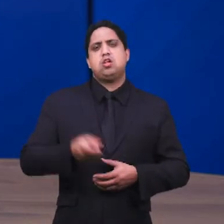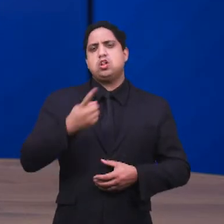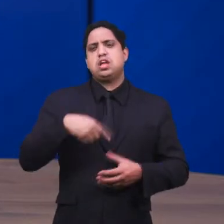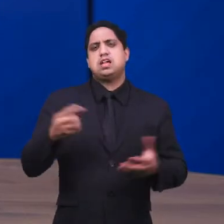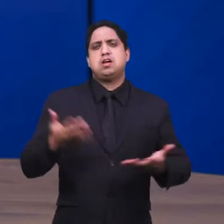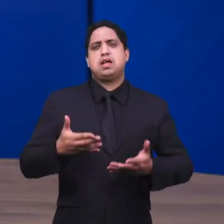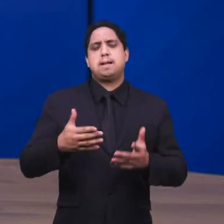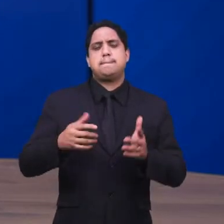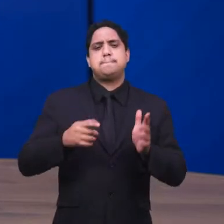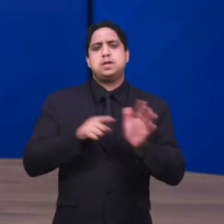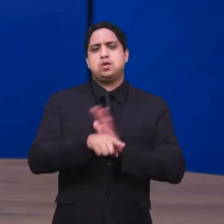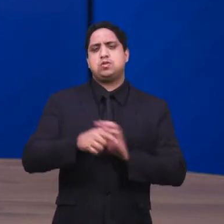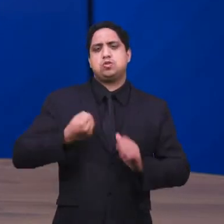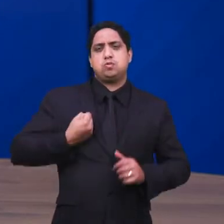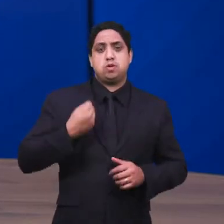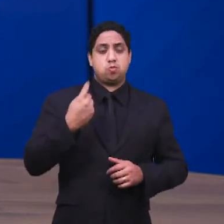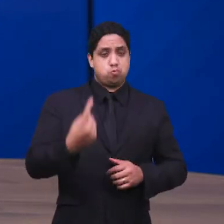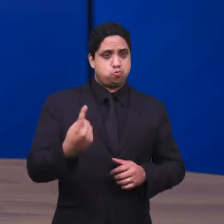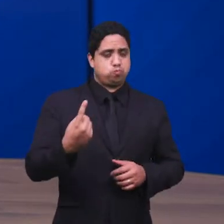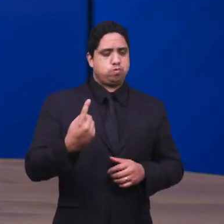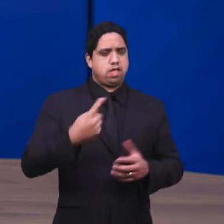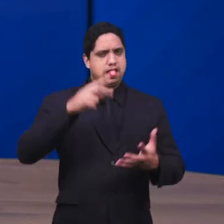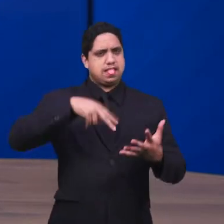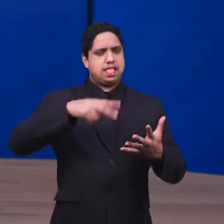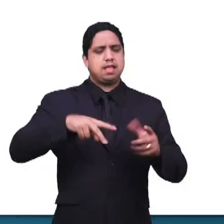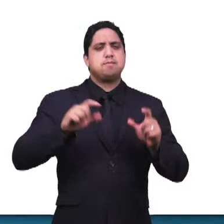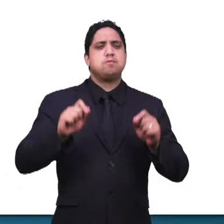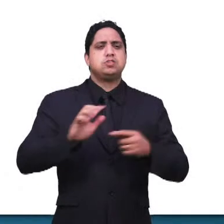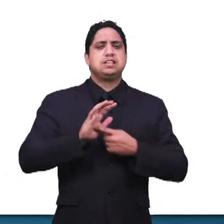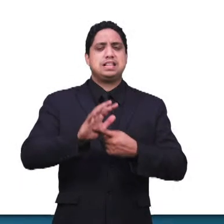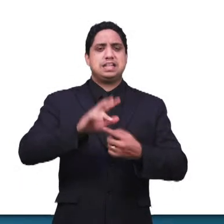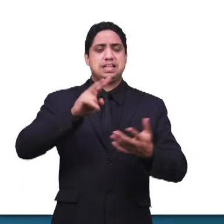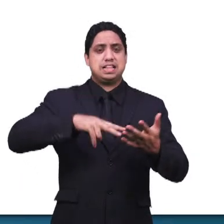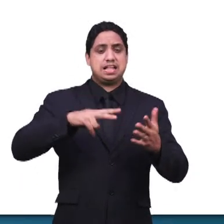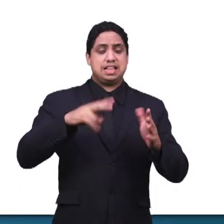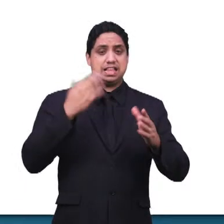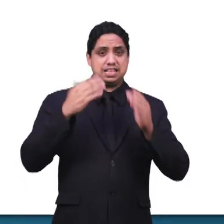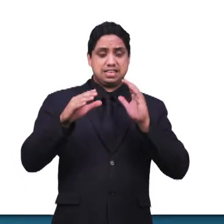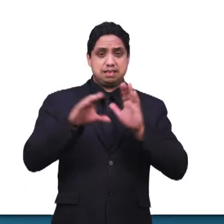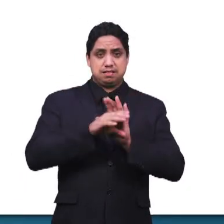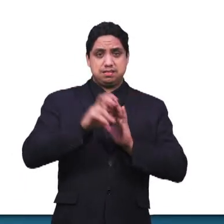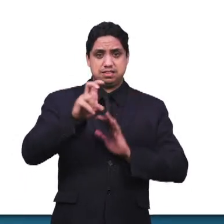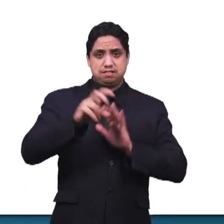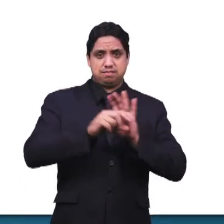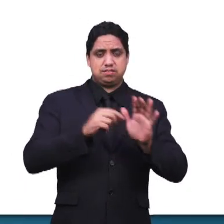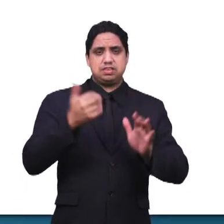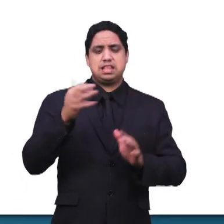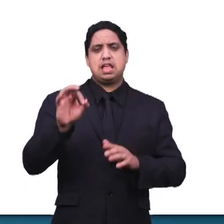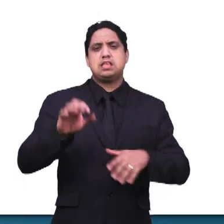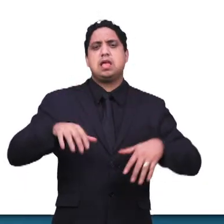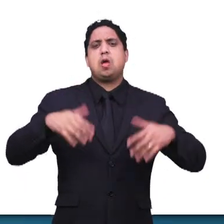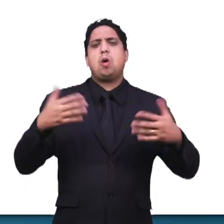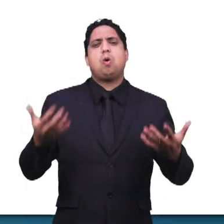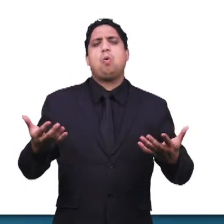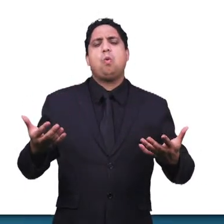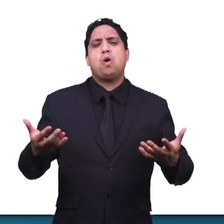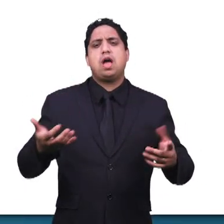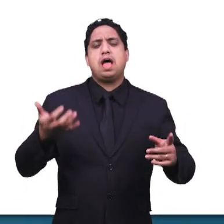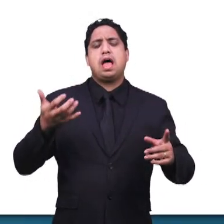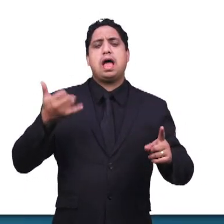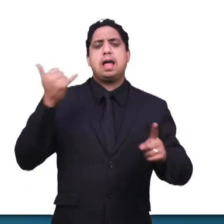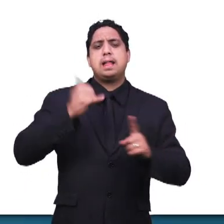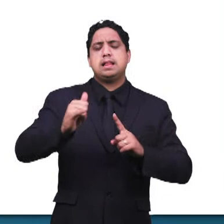pergunta que será respondida. E a primeira pergunta é a seguinte, vamos ler a pergunta. Lendo Cantares, capítulo 5, verso 10, qual a